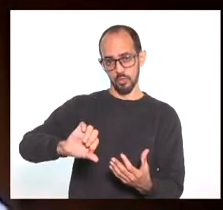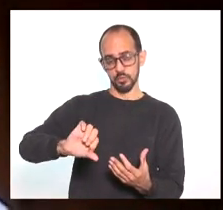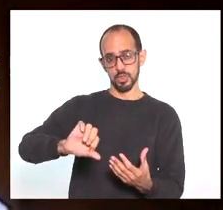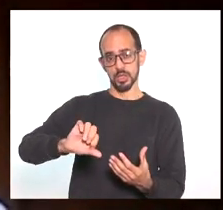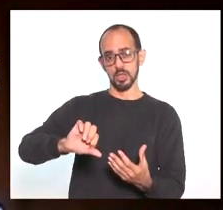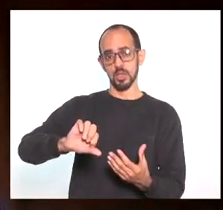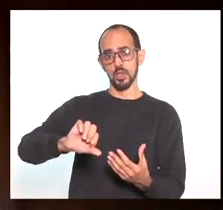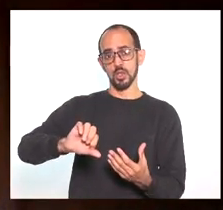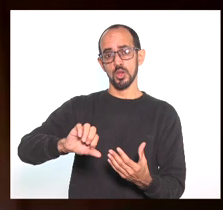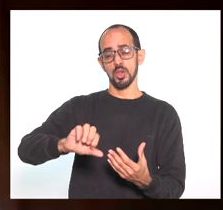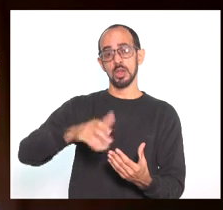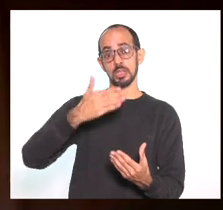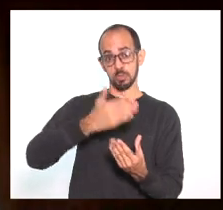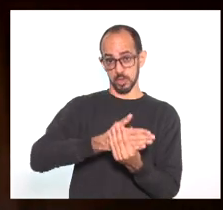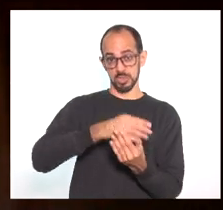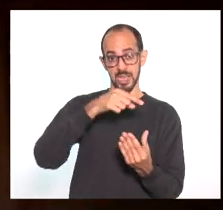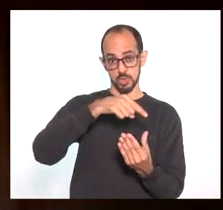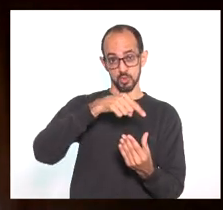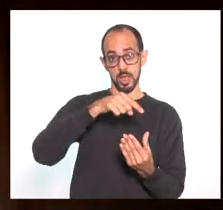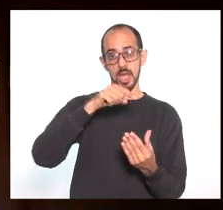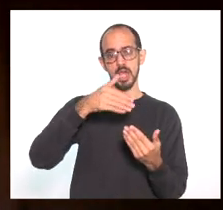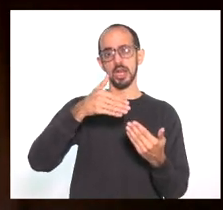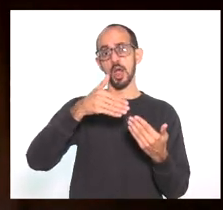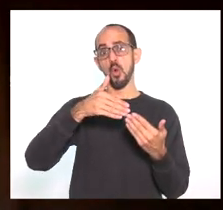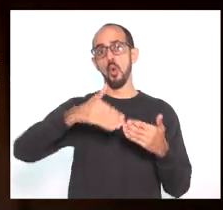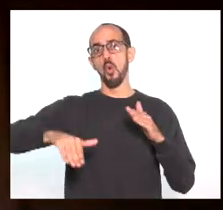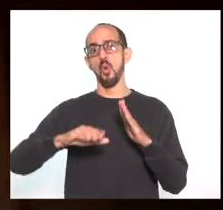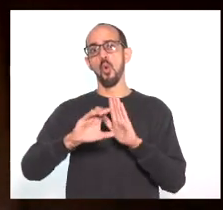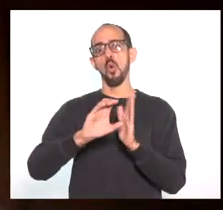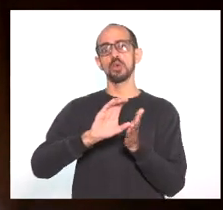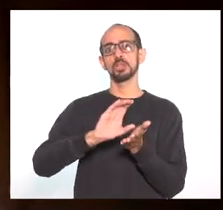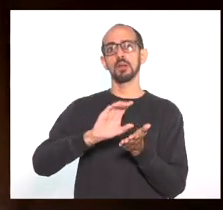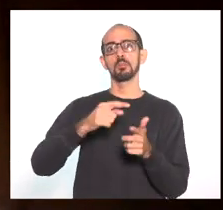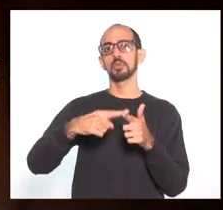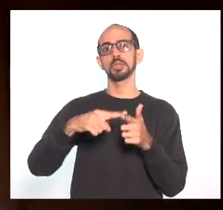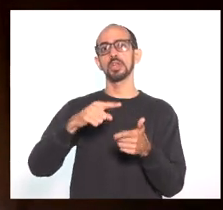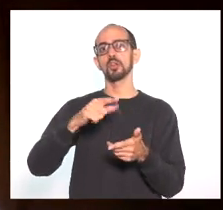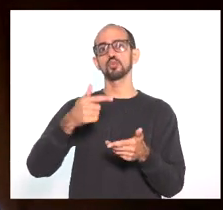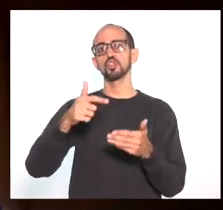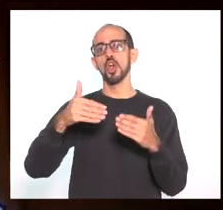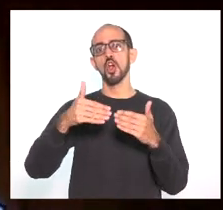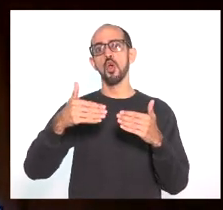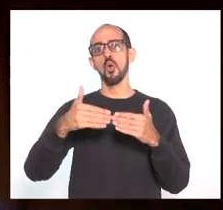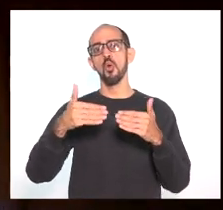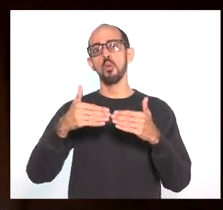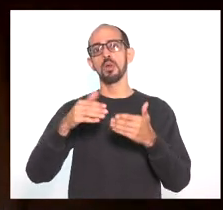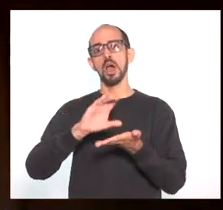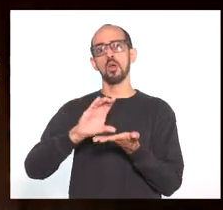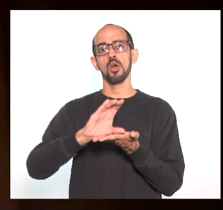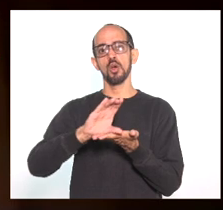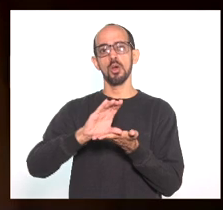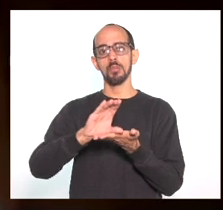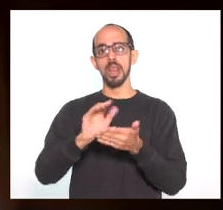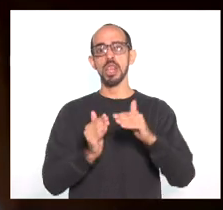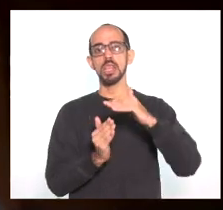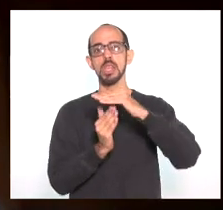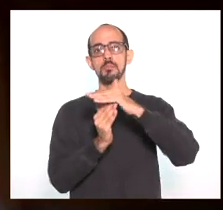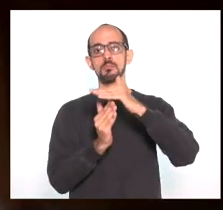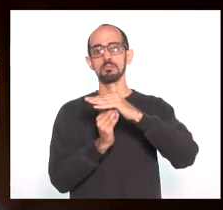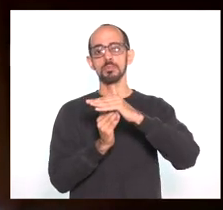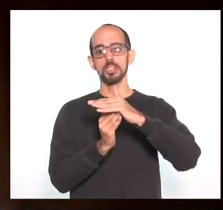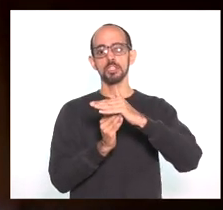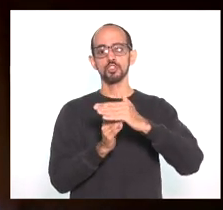inconstitucionalidade que buscava, ao fim e ao cabo, limitar a atuação do Parlamento Estadual no acompanhamento e